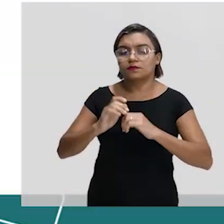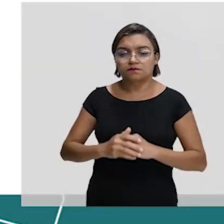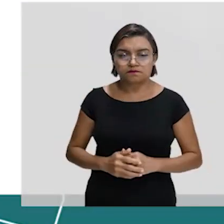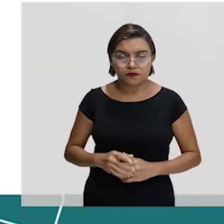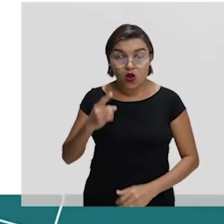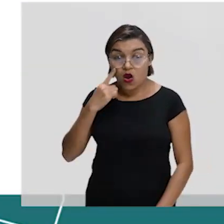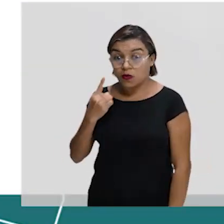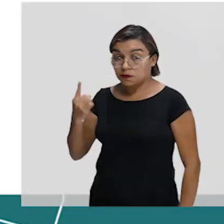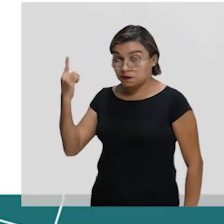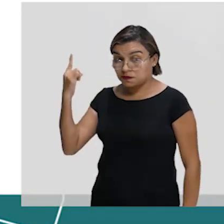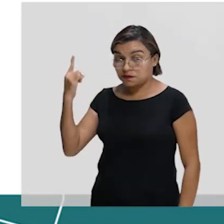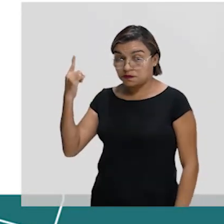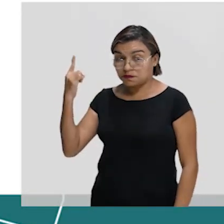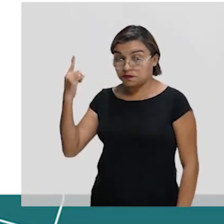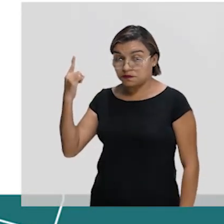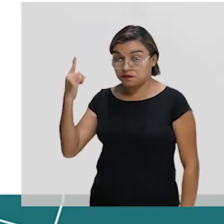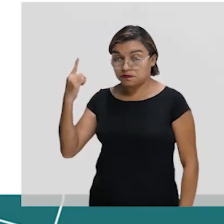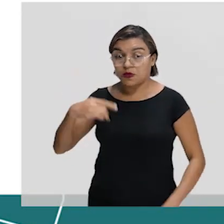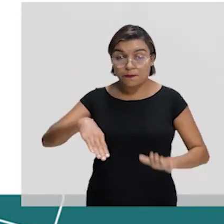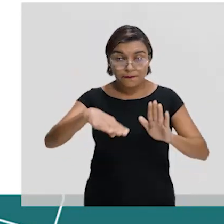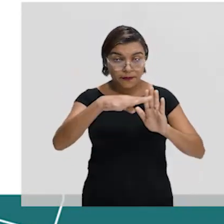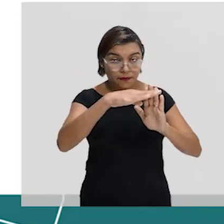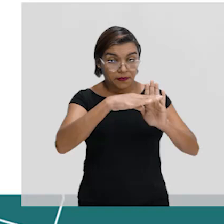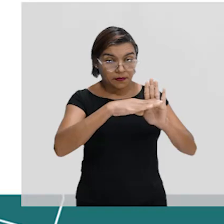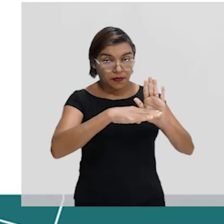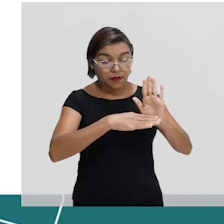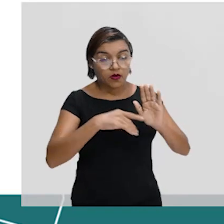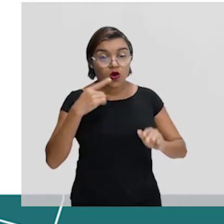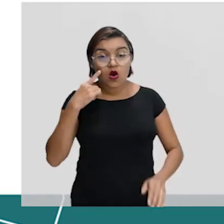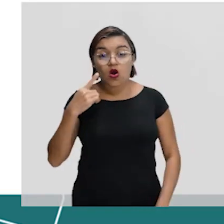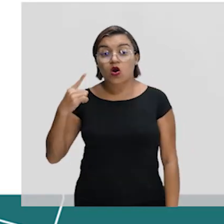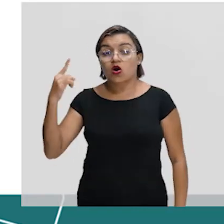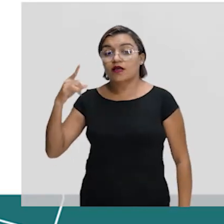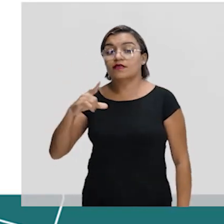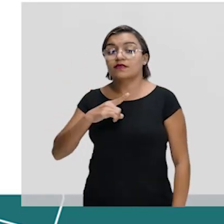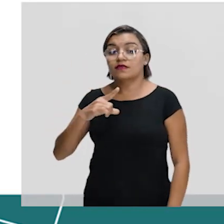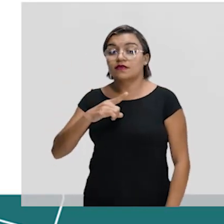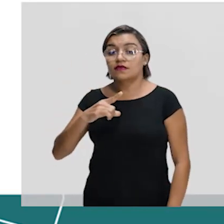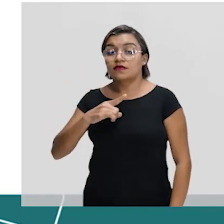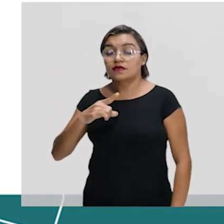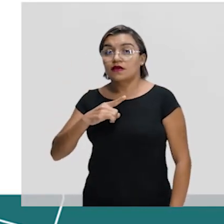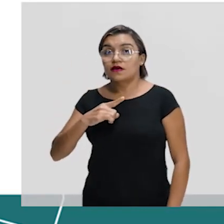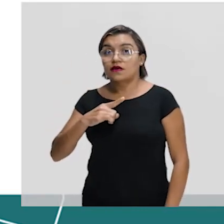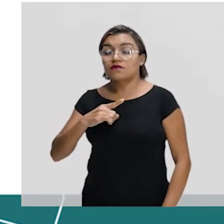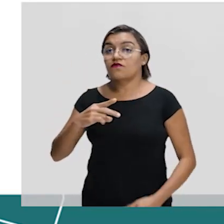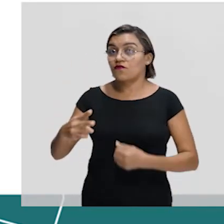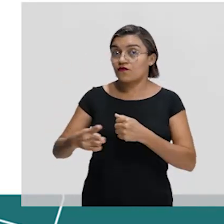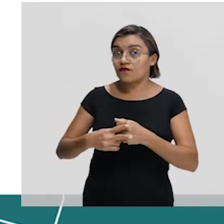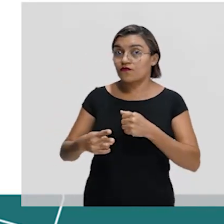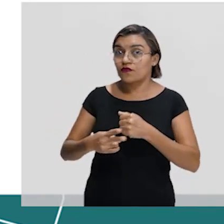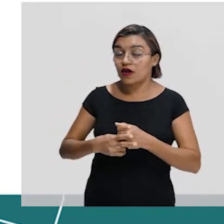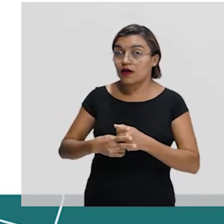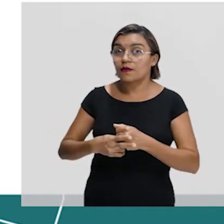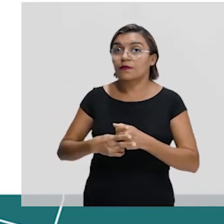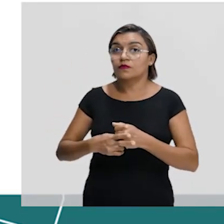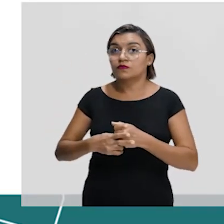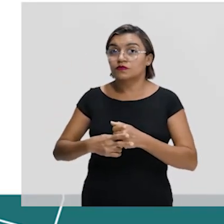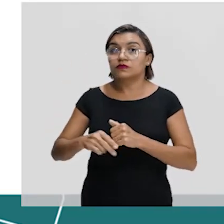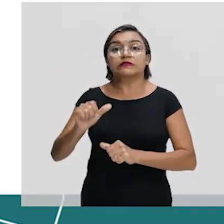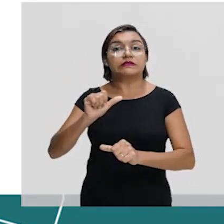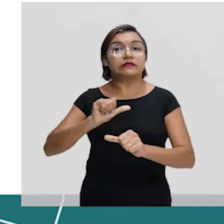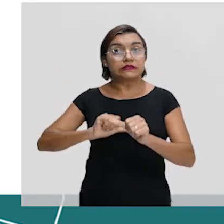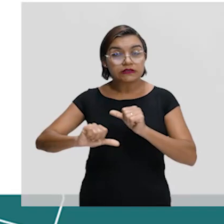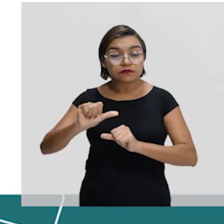presente del subjuntivo, verbos irregulares. Nós já tivemos a aula sobre verbos regulares e agora a gente vai falar do subjuntivo de